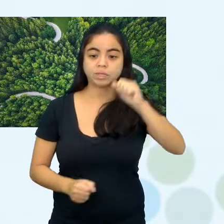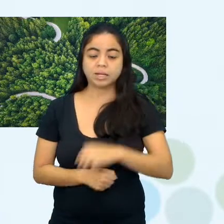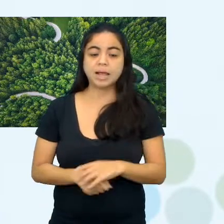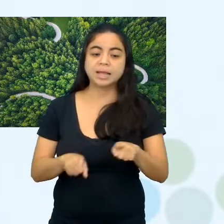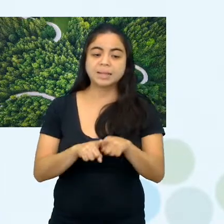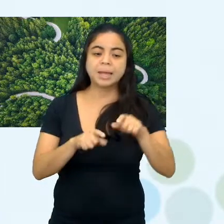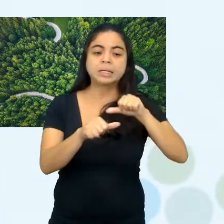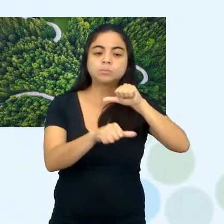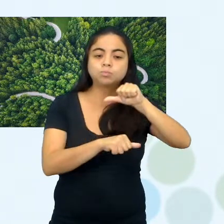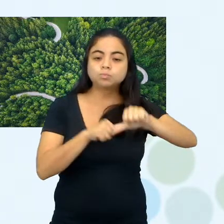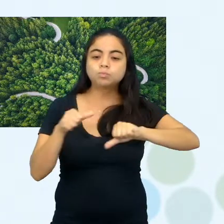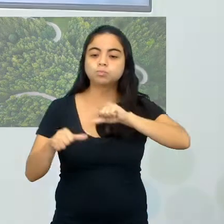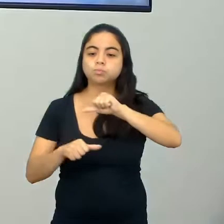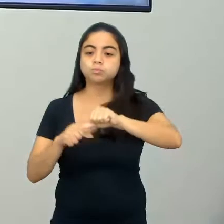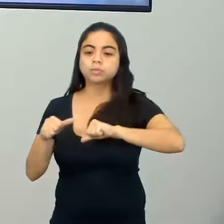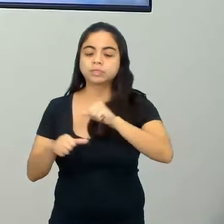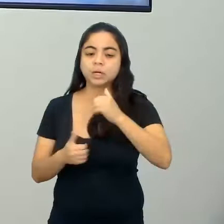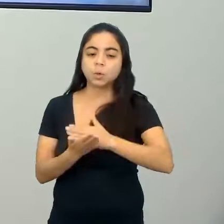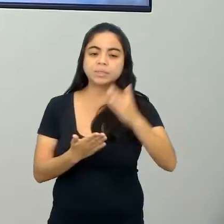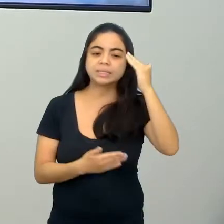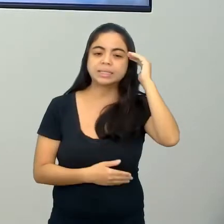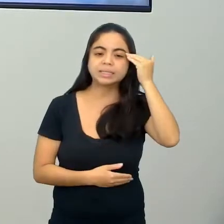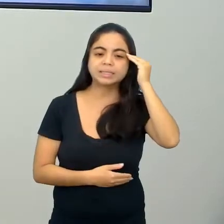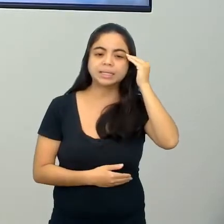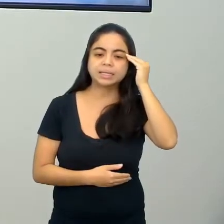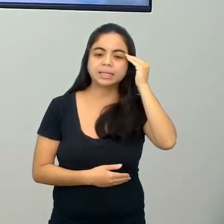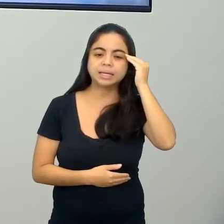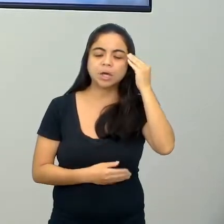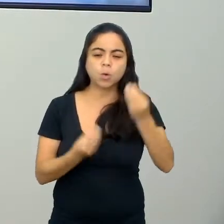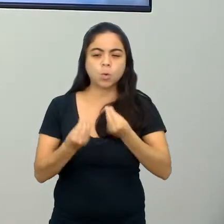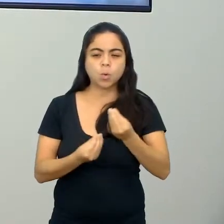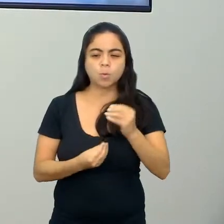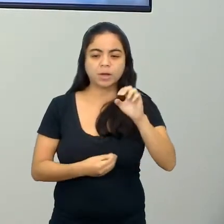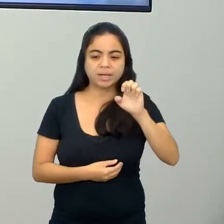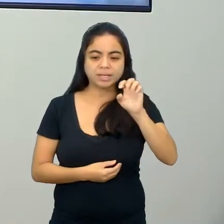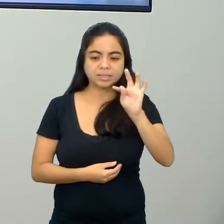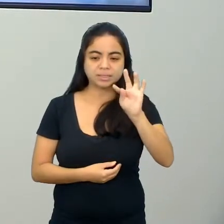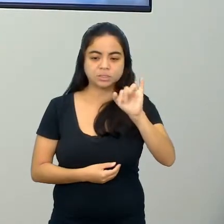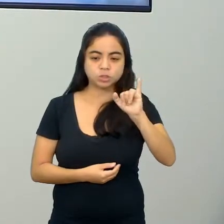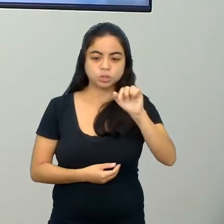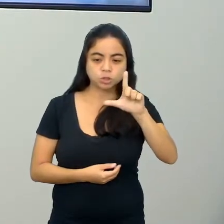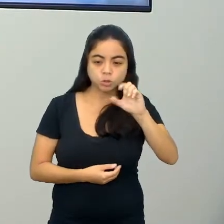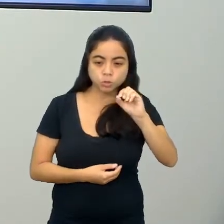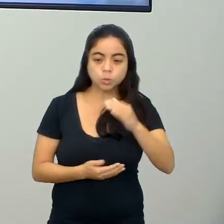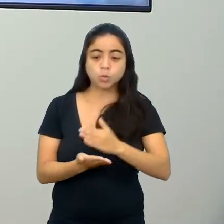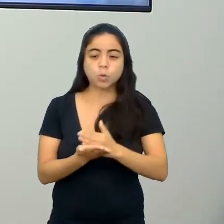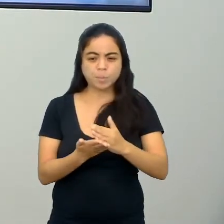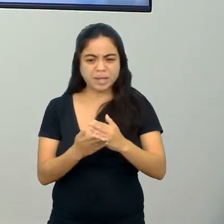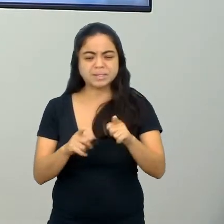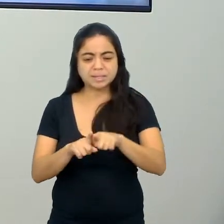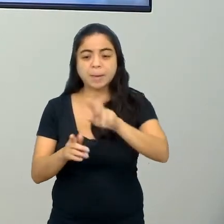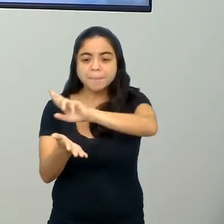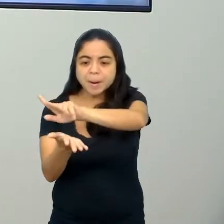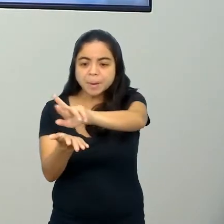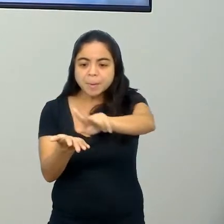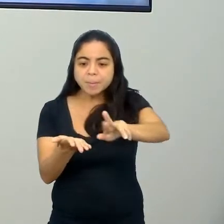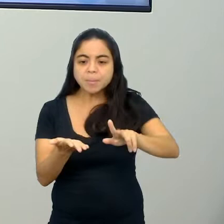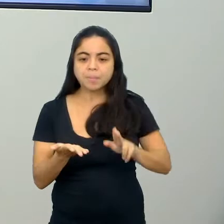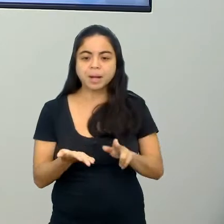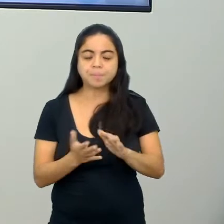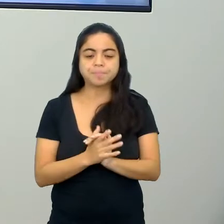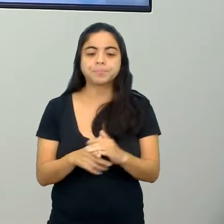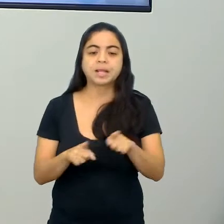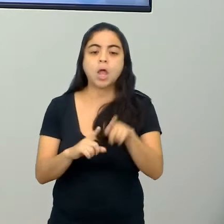por mudanças, começa a entender um pouco melhor nossos estilos, né? Começa a conhecer também estilos, o que é muito importante.